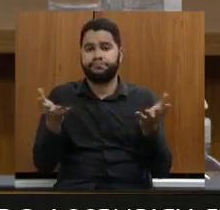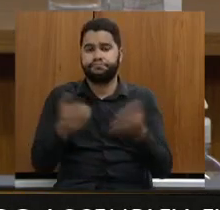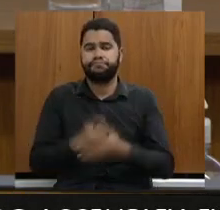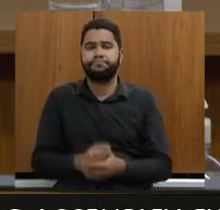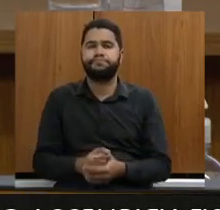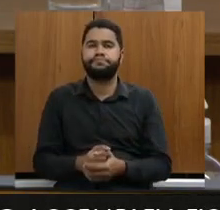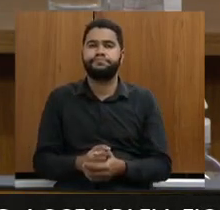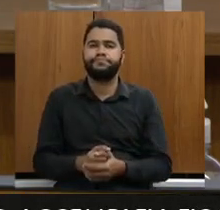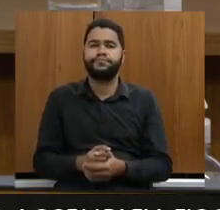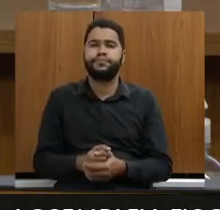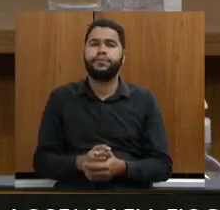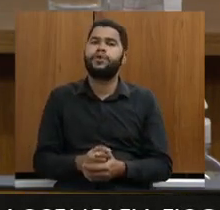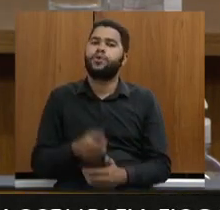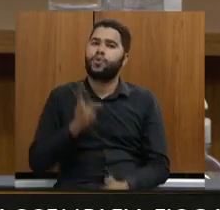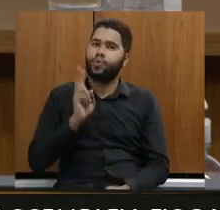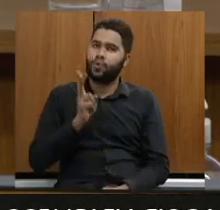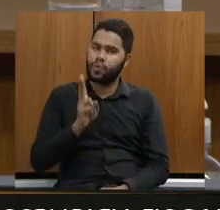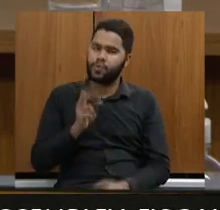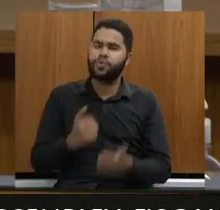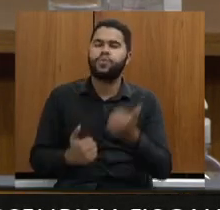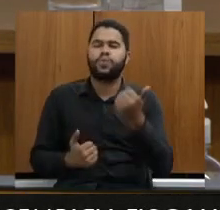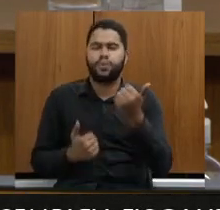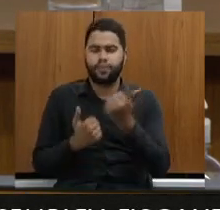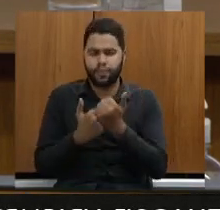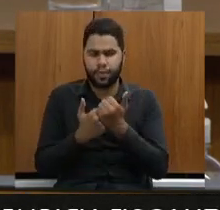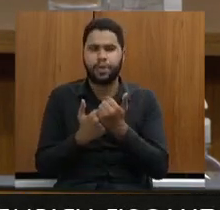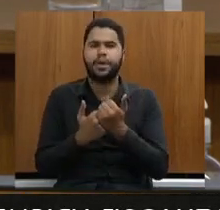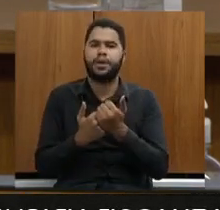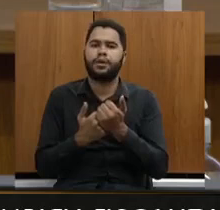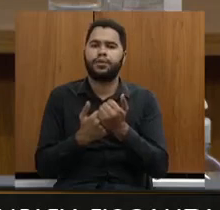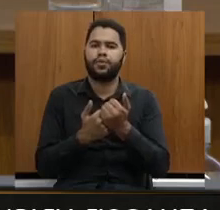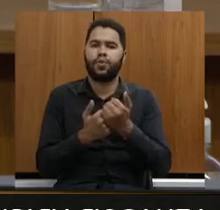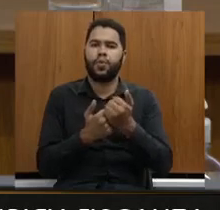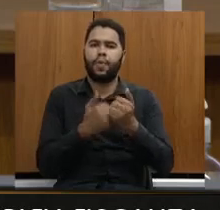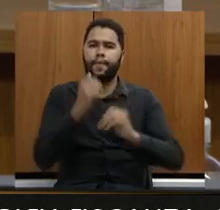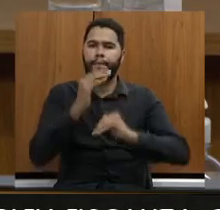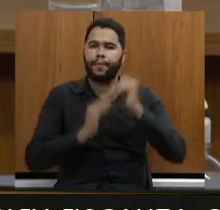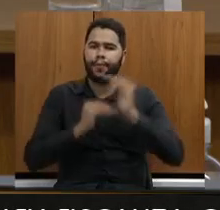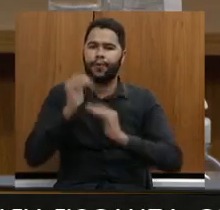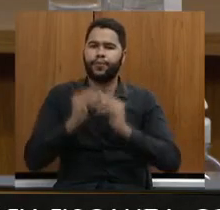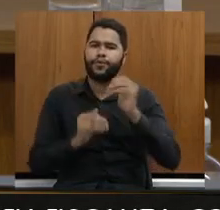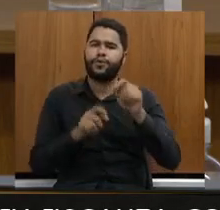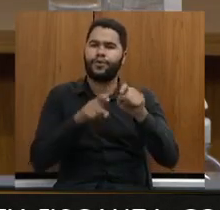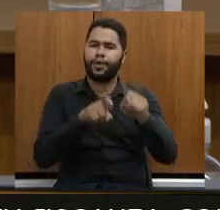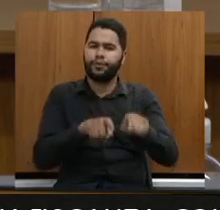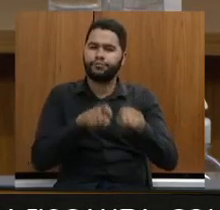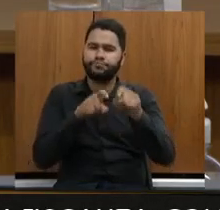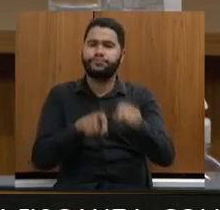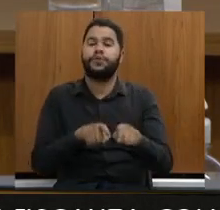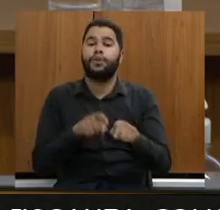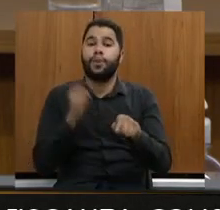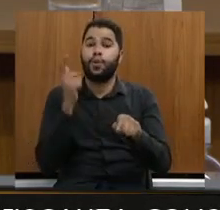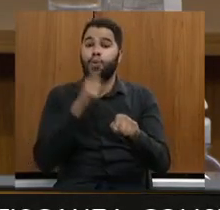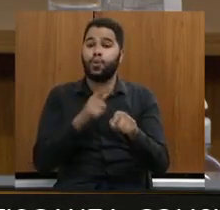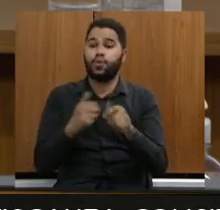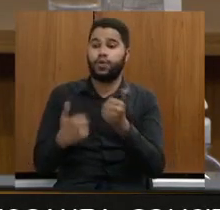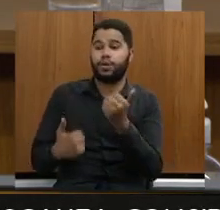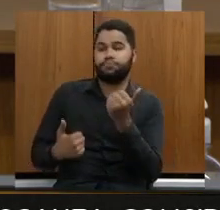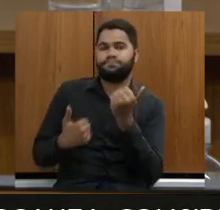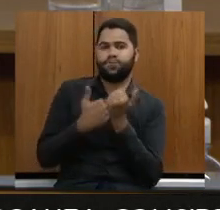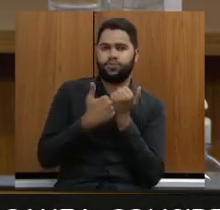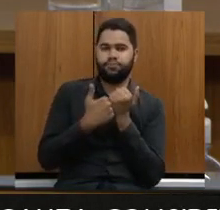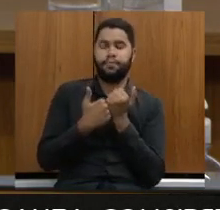A Emater continua apoiando os agricultores para execução de projetos para poder acessar esses recursos